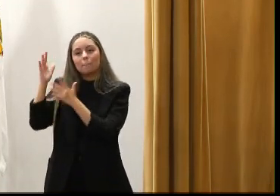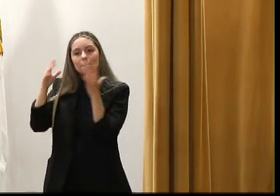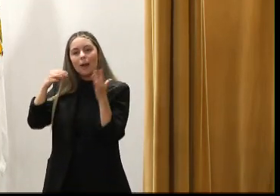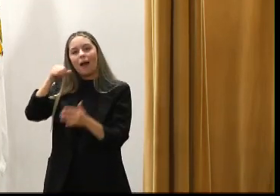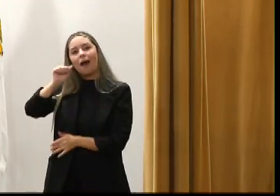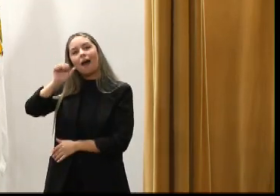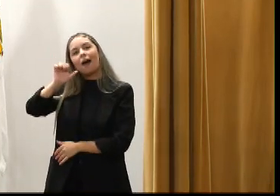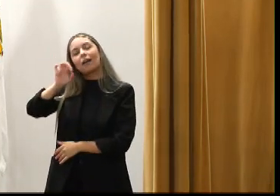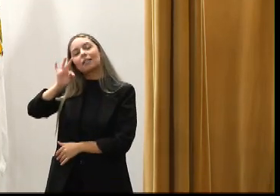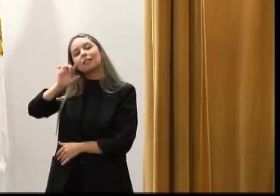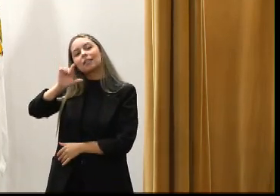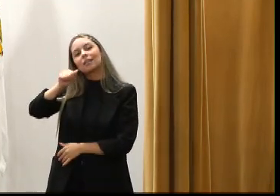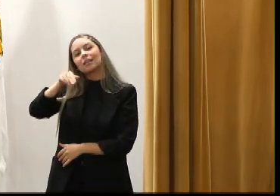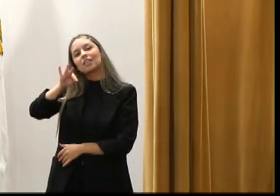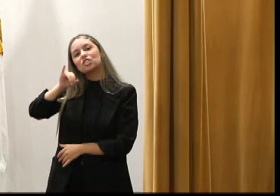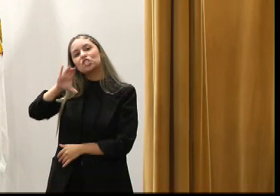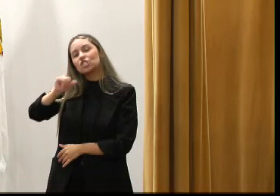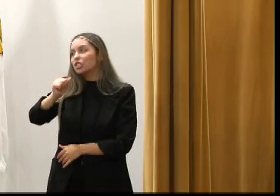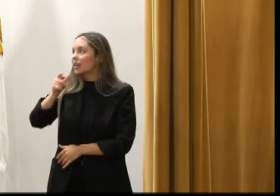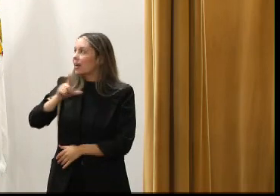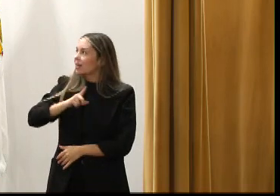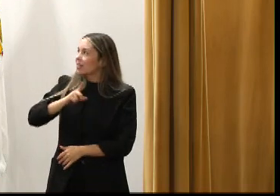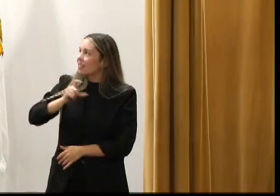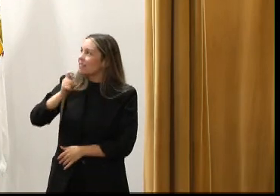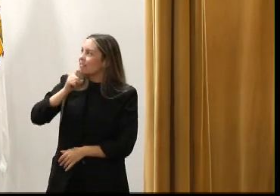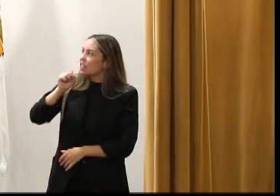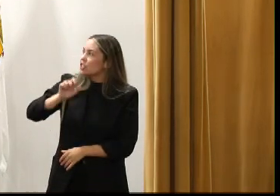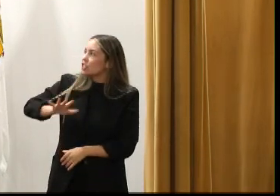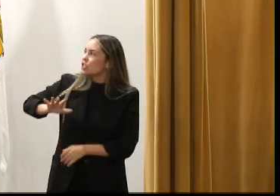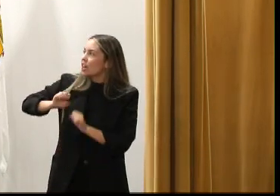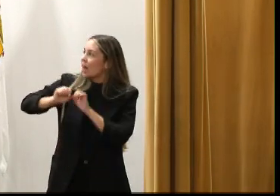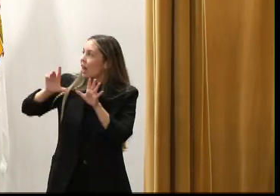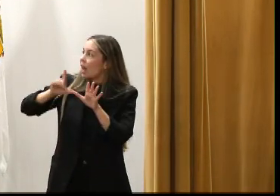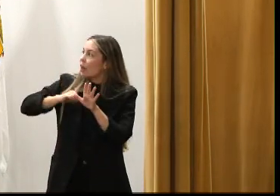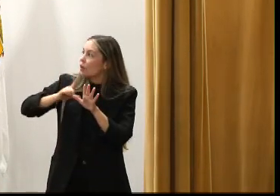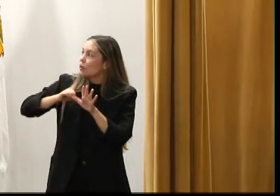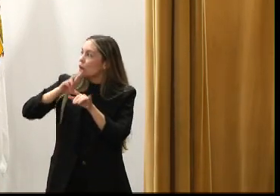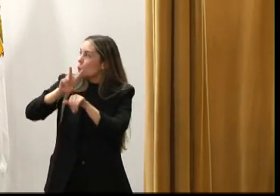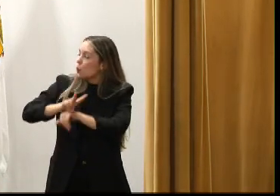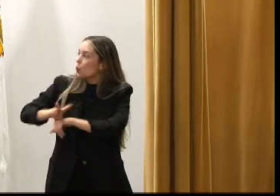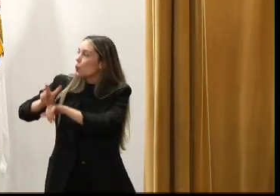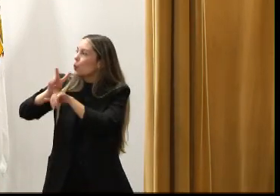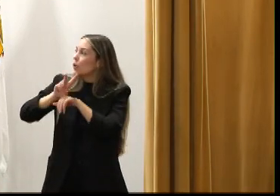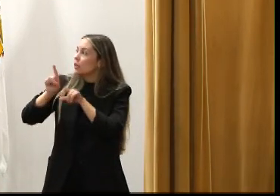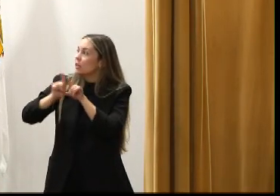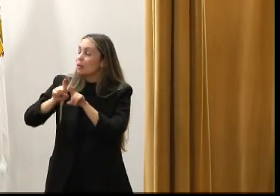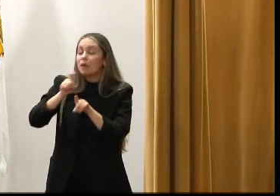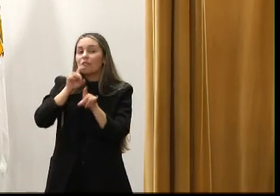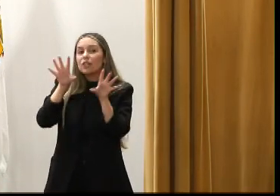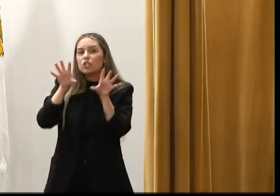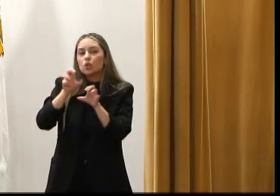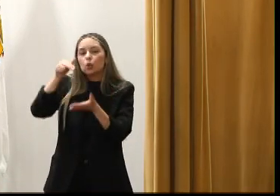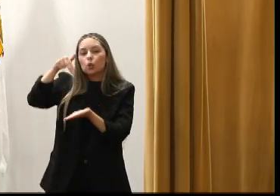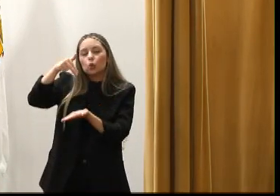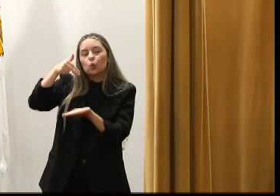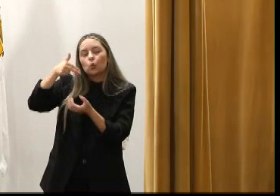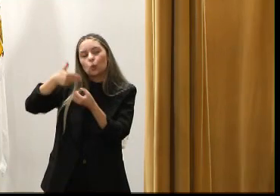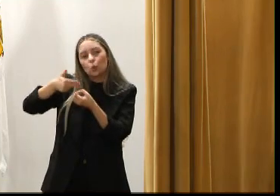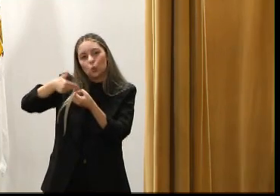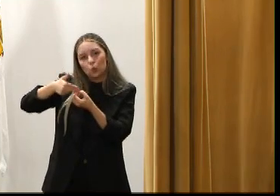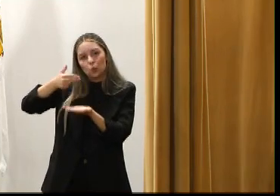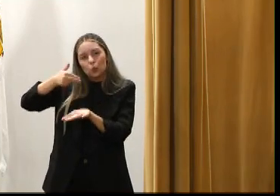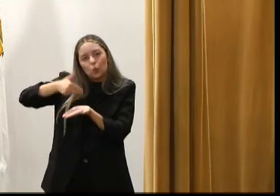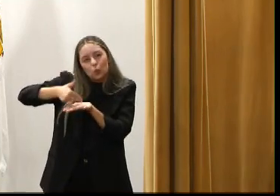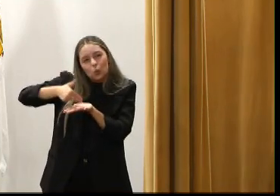aqui em verde claro, tudo é zona de amortecimento, e aqui em verde escuro, nossas áreas núcleos. Tá?